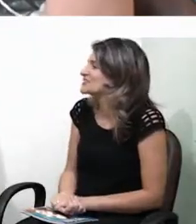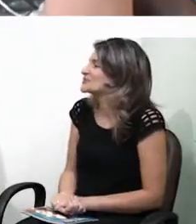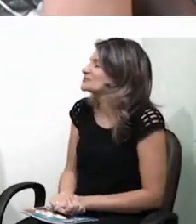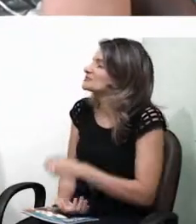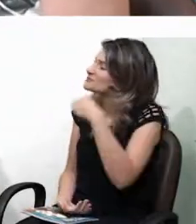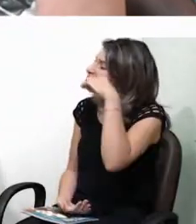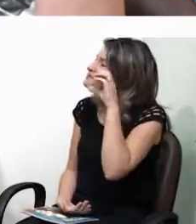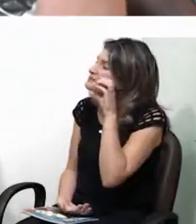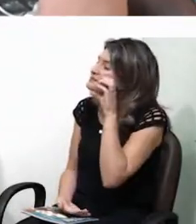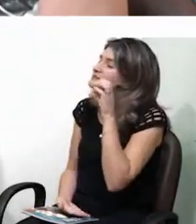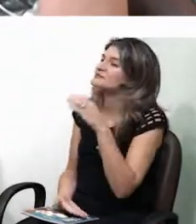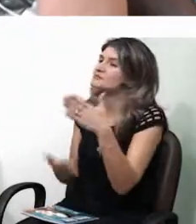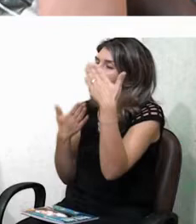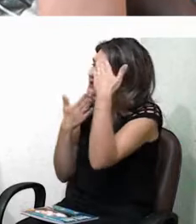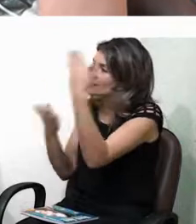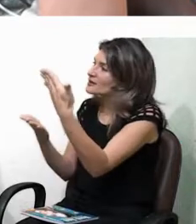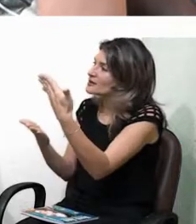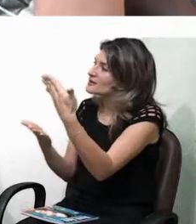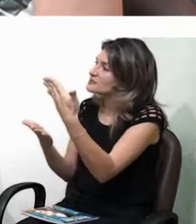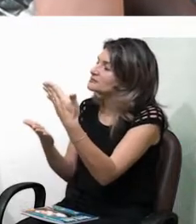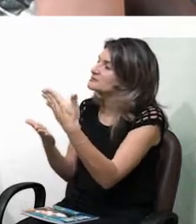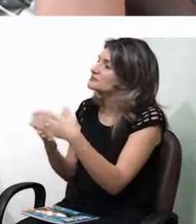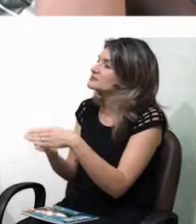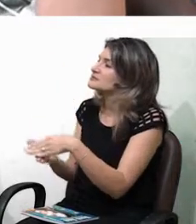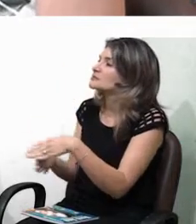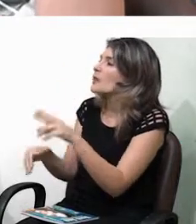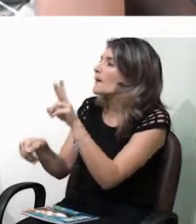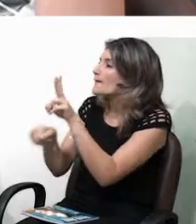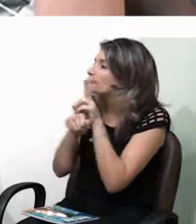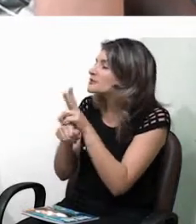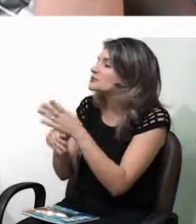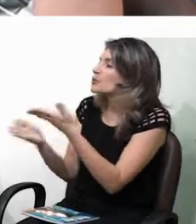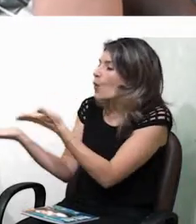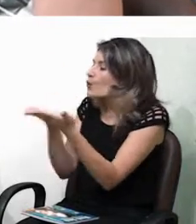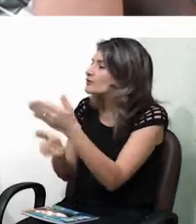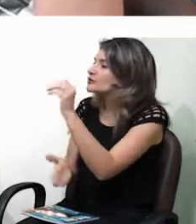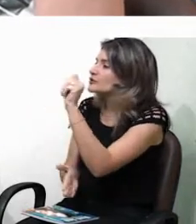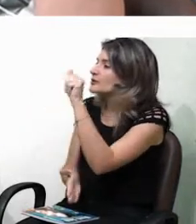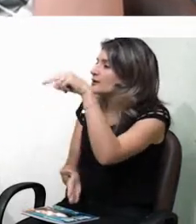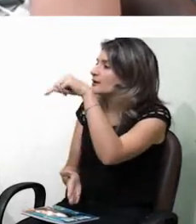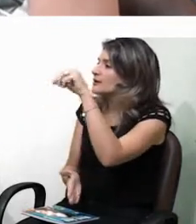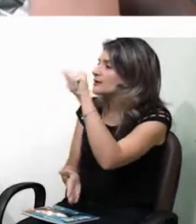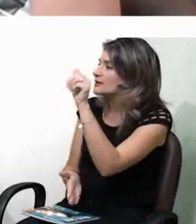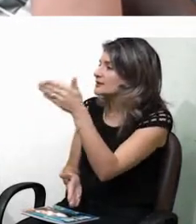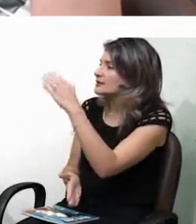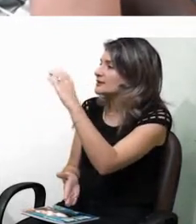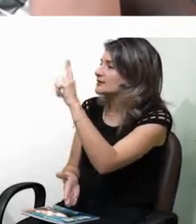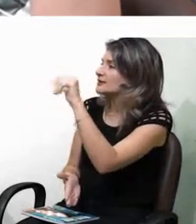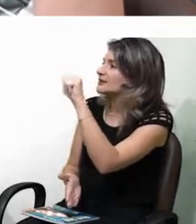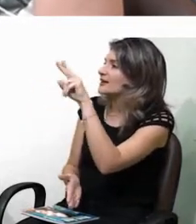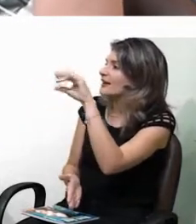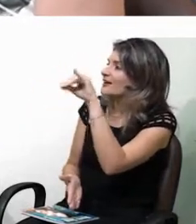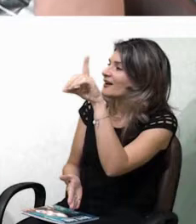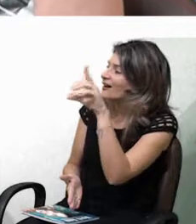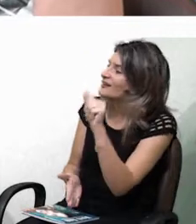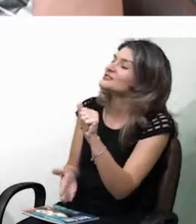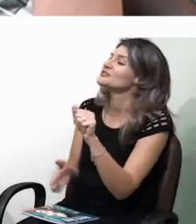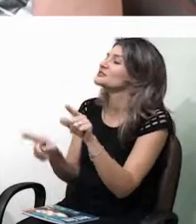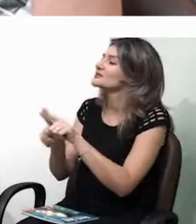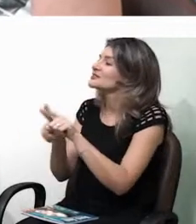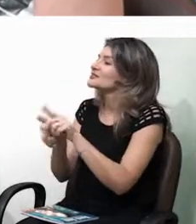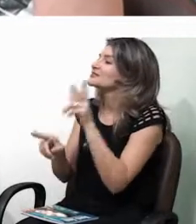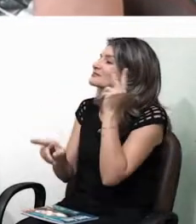Maria Clara. Eu agradeço também a Ana Cláudia pelo convite. Agradeço a Luciara por também